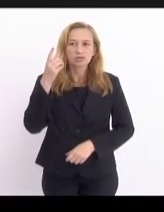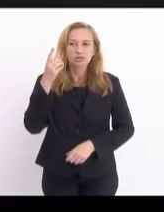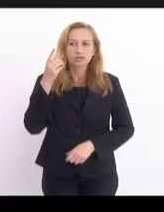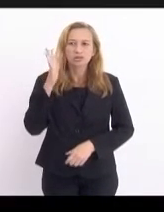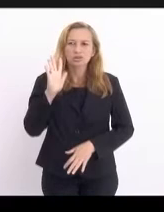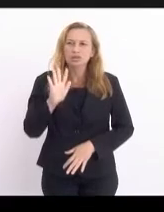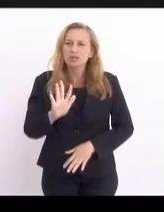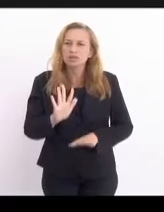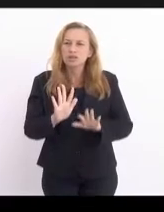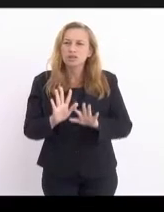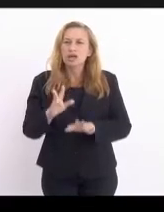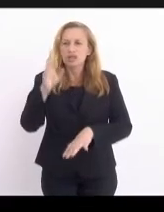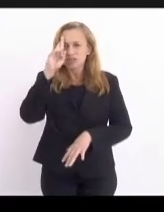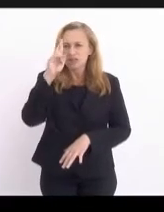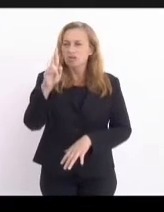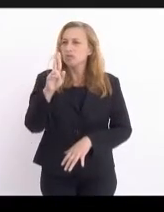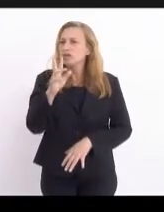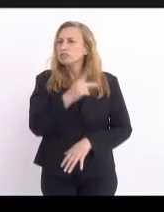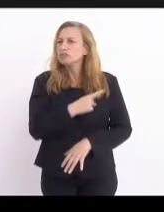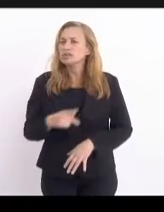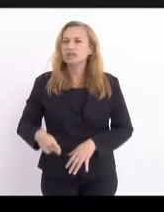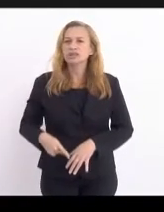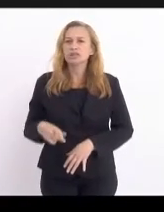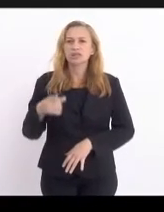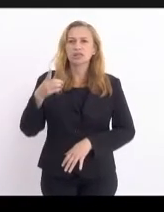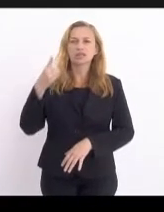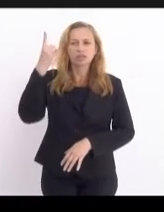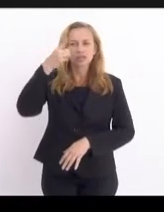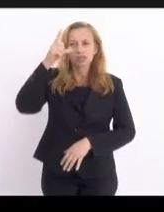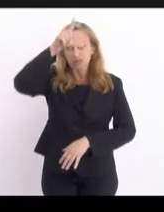Deputado Luiz, senhor fala e depois o deputado Roberto.